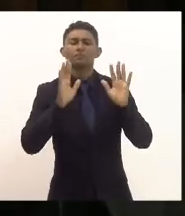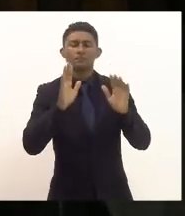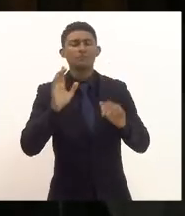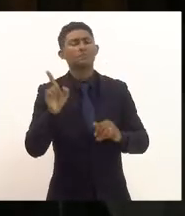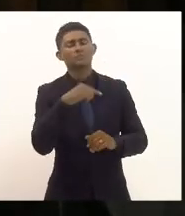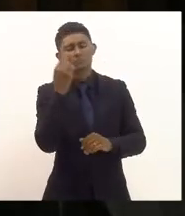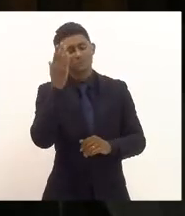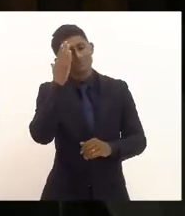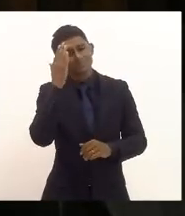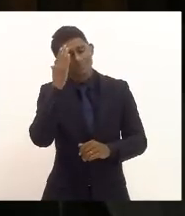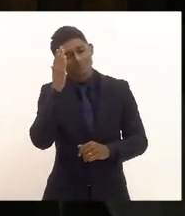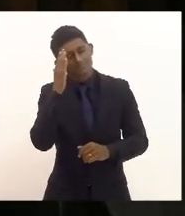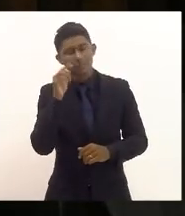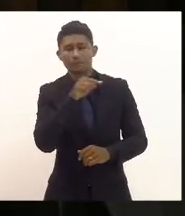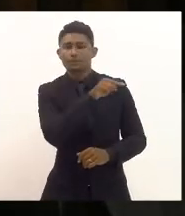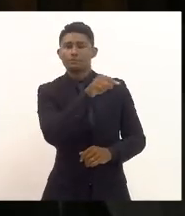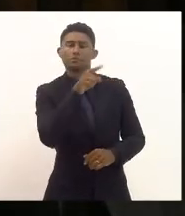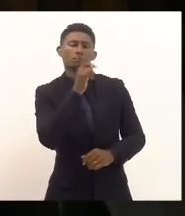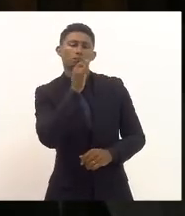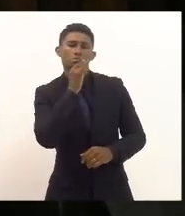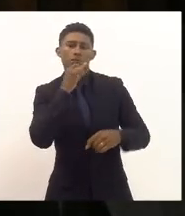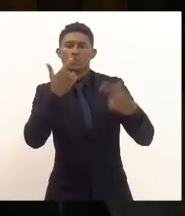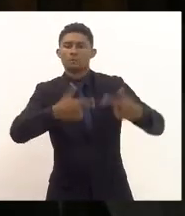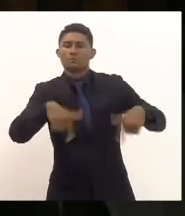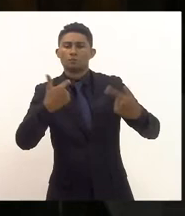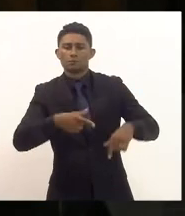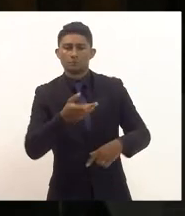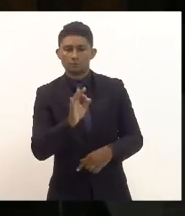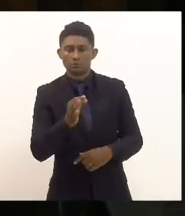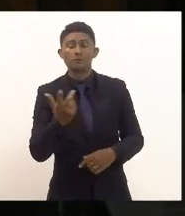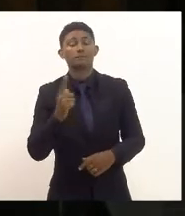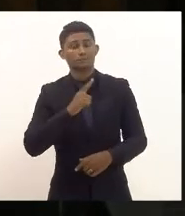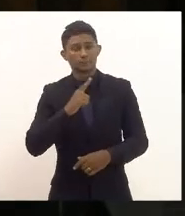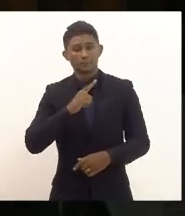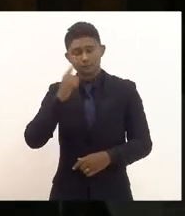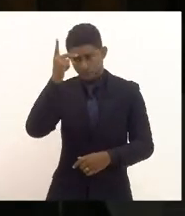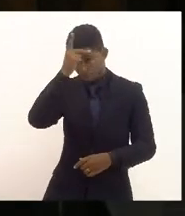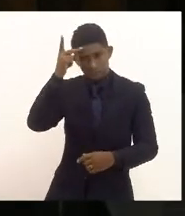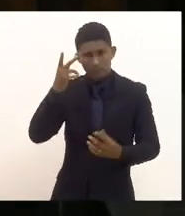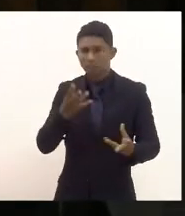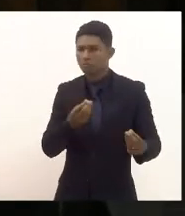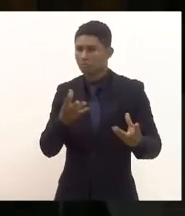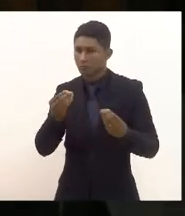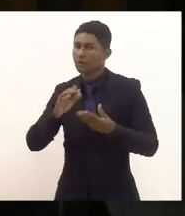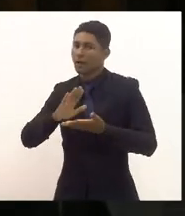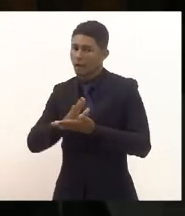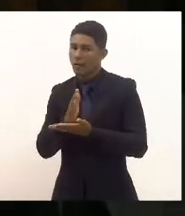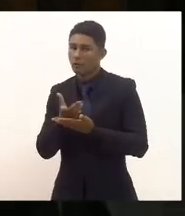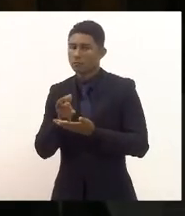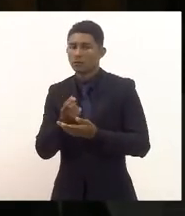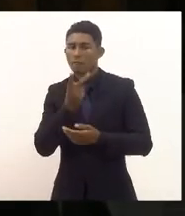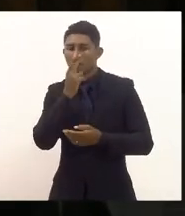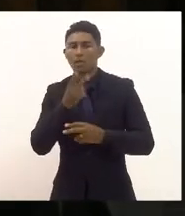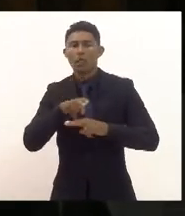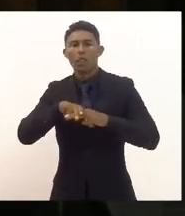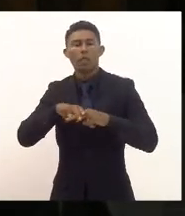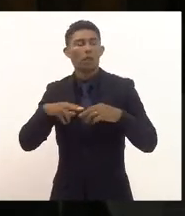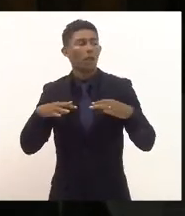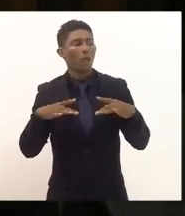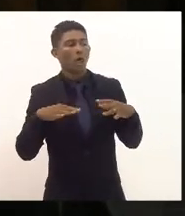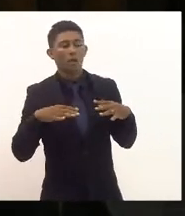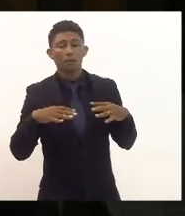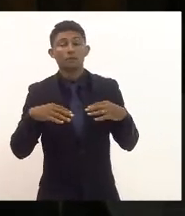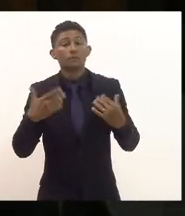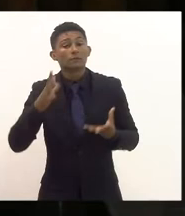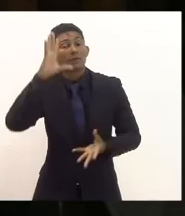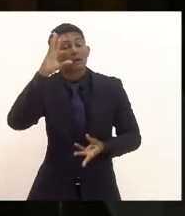sabe que em toda a carreira Especialmente na carreira pública tem muita gente que apenas senta lá e não faz absolutamente nada então é